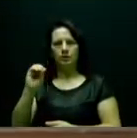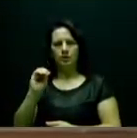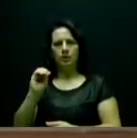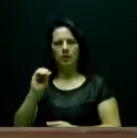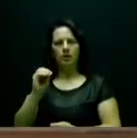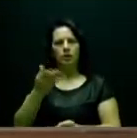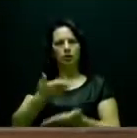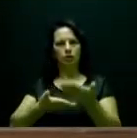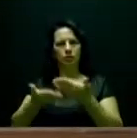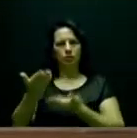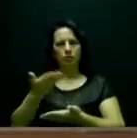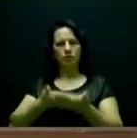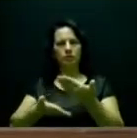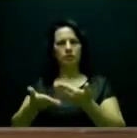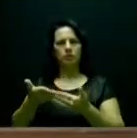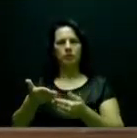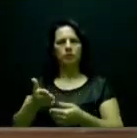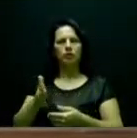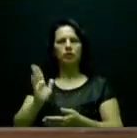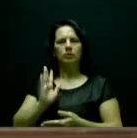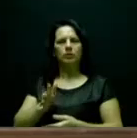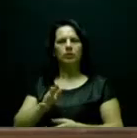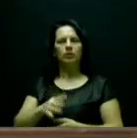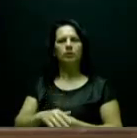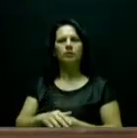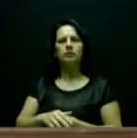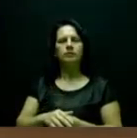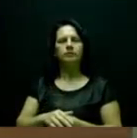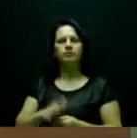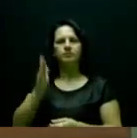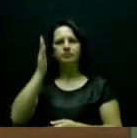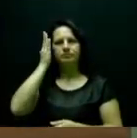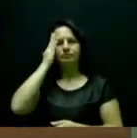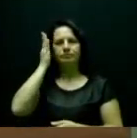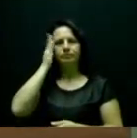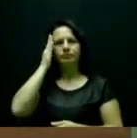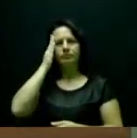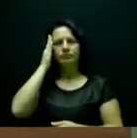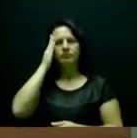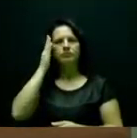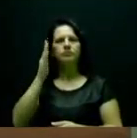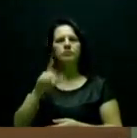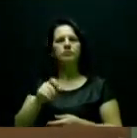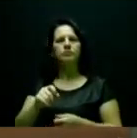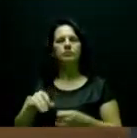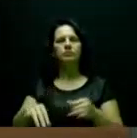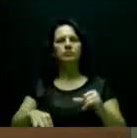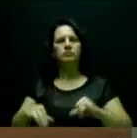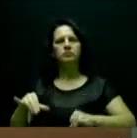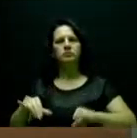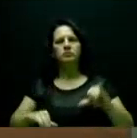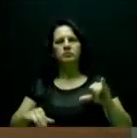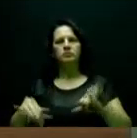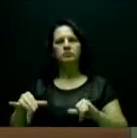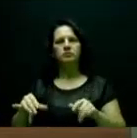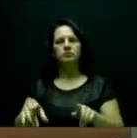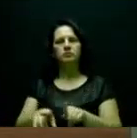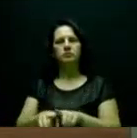solidário e fui testemunha desse ataque que Vossa Excelência sofreu. Eu achei